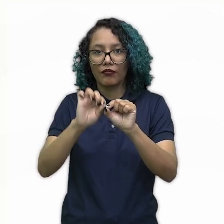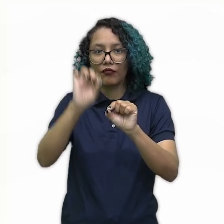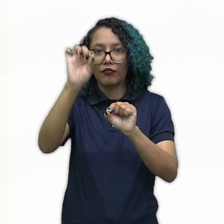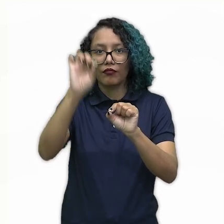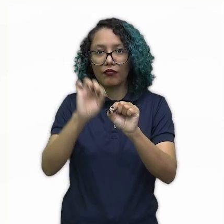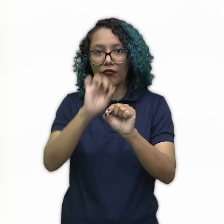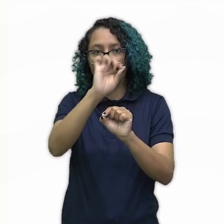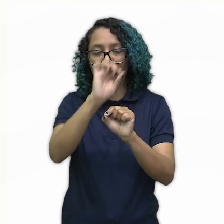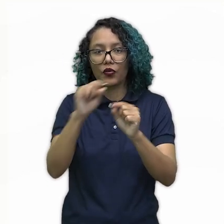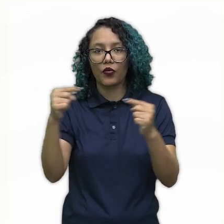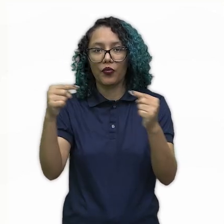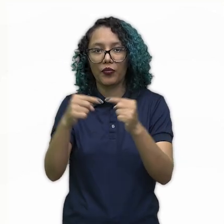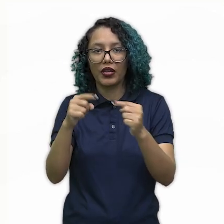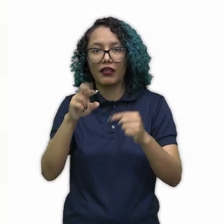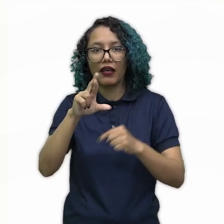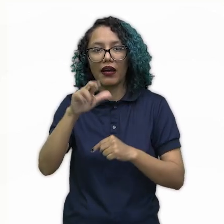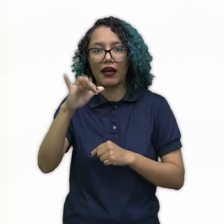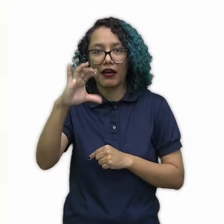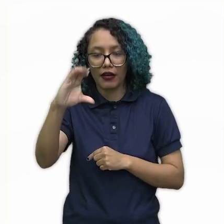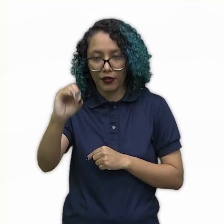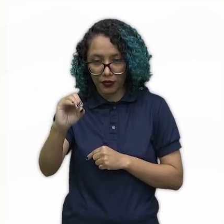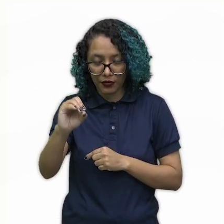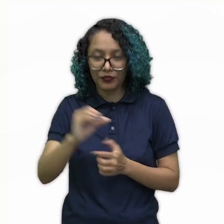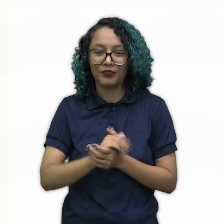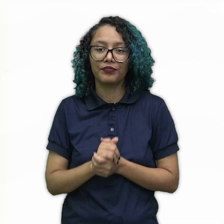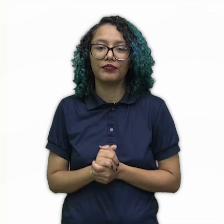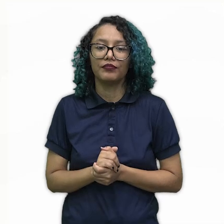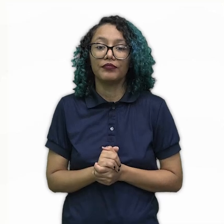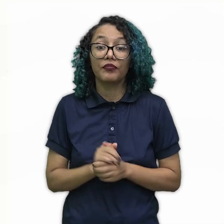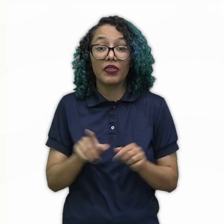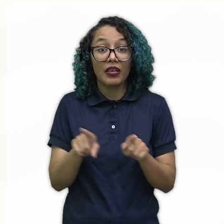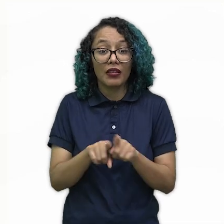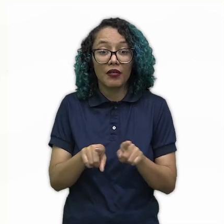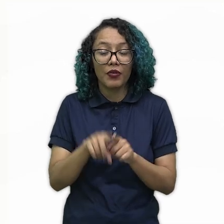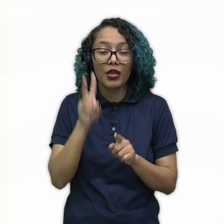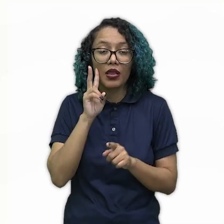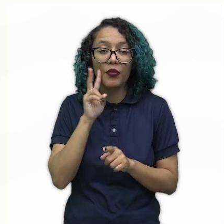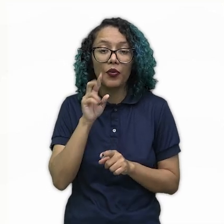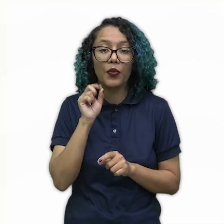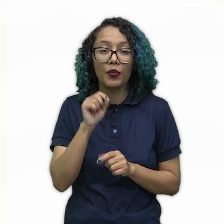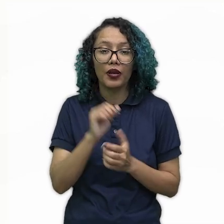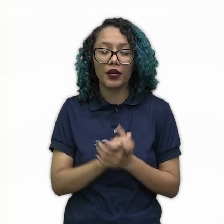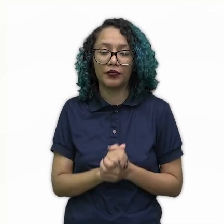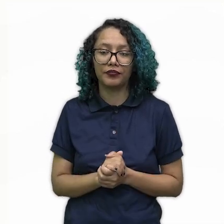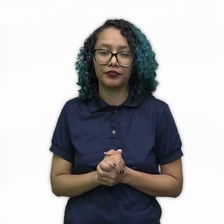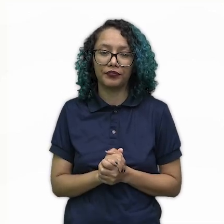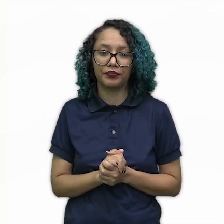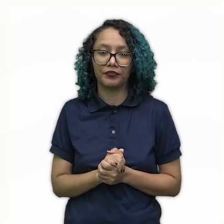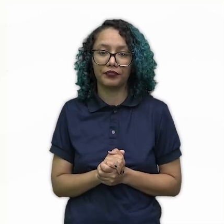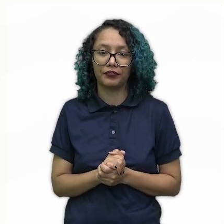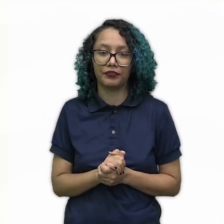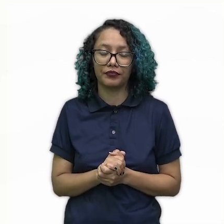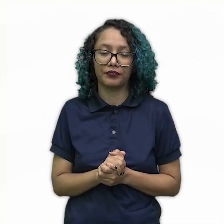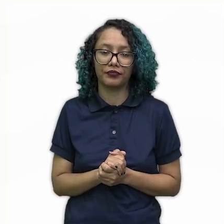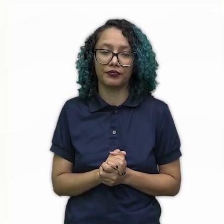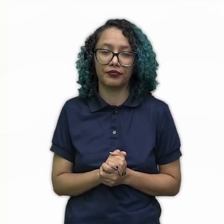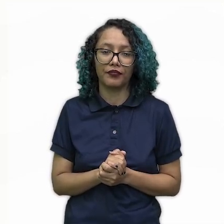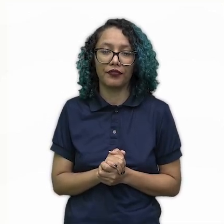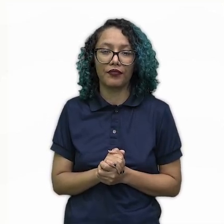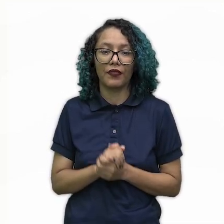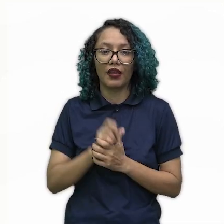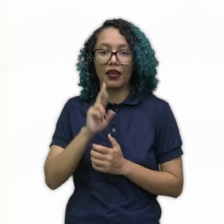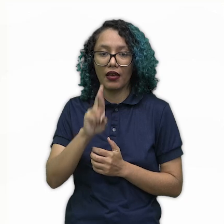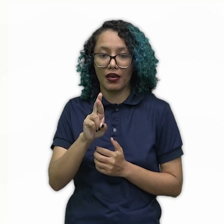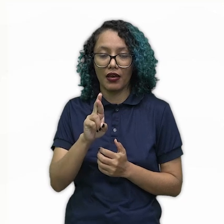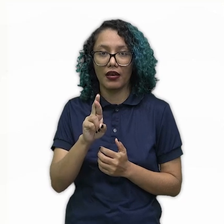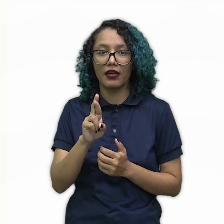tenho o meu raio, tá bom? Lembrando que o meu raio, tá? Ele é